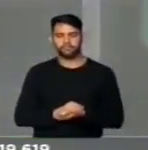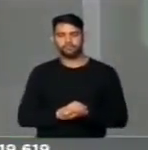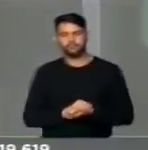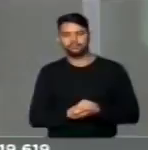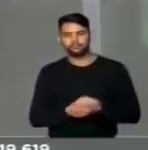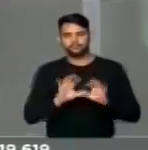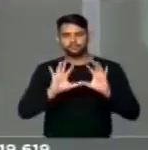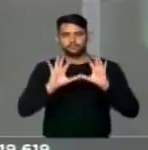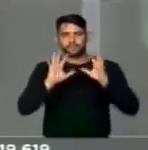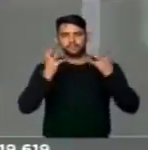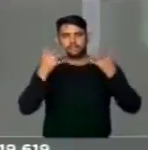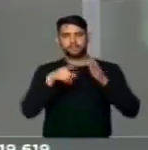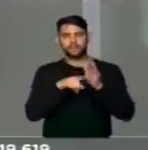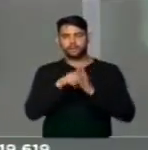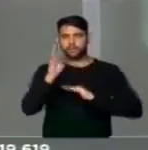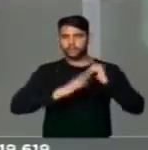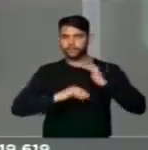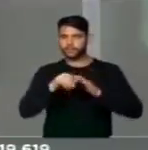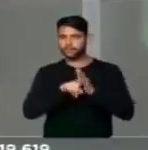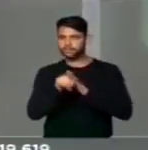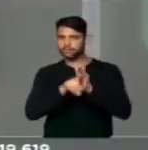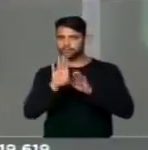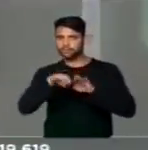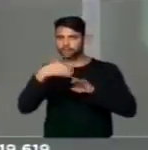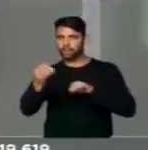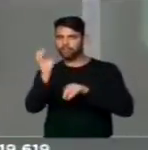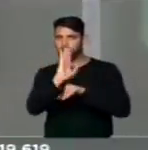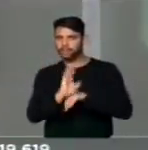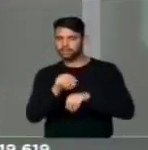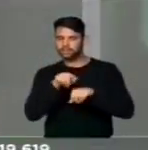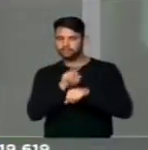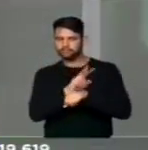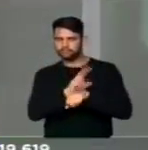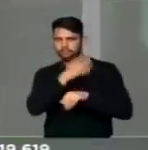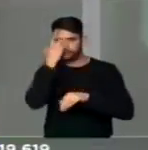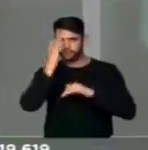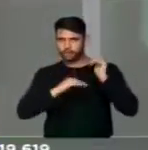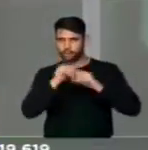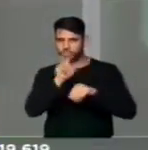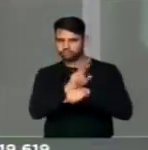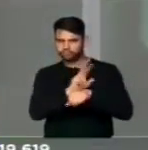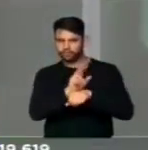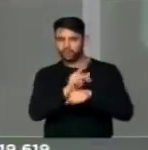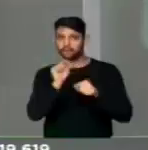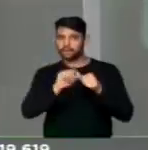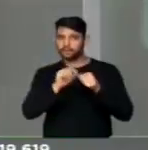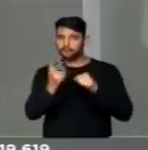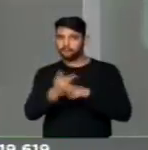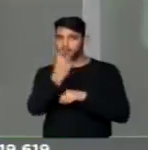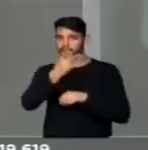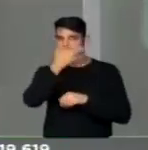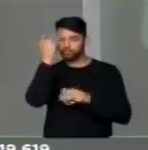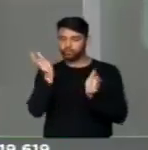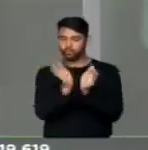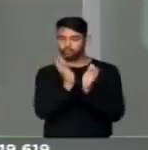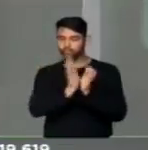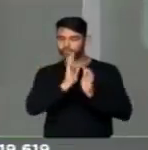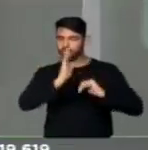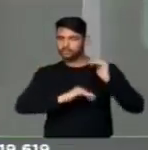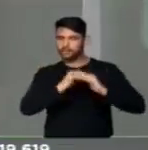Ao celebrar o auditor de controle externo do Brasil e promover a valorização da referida